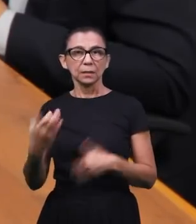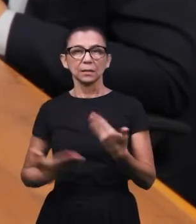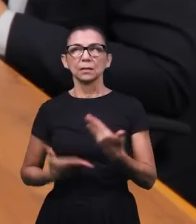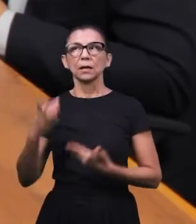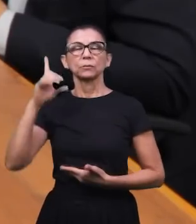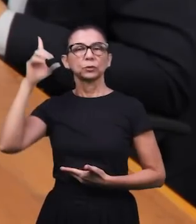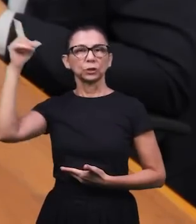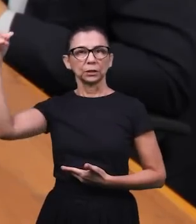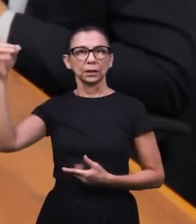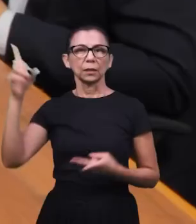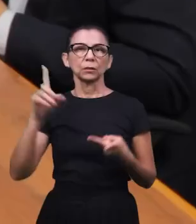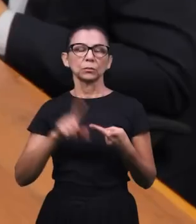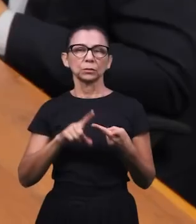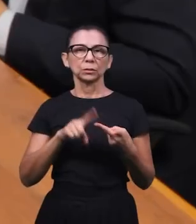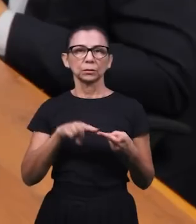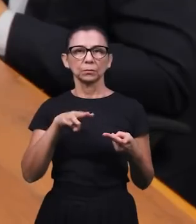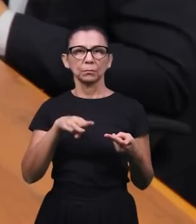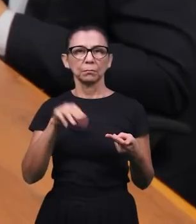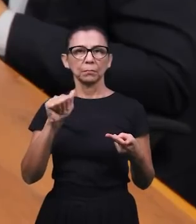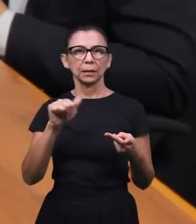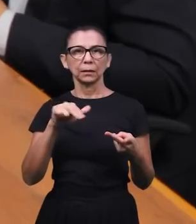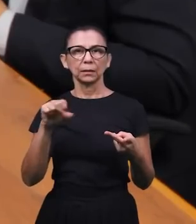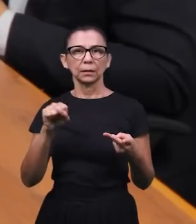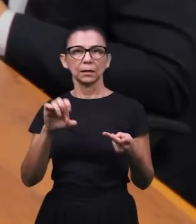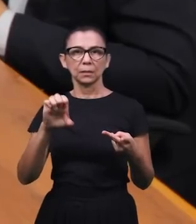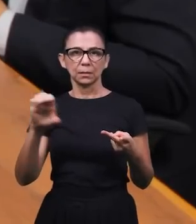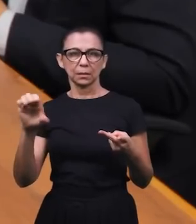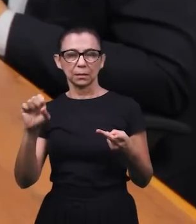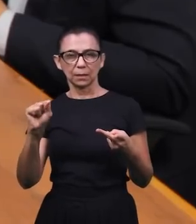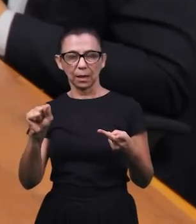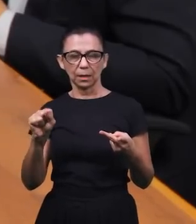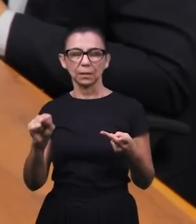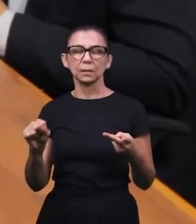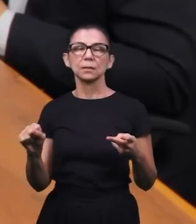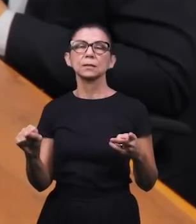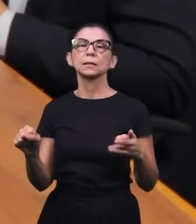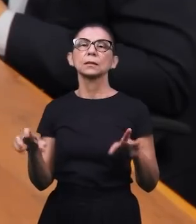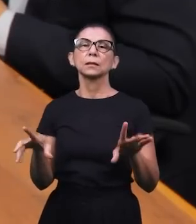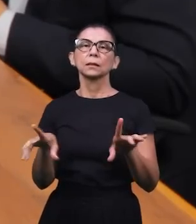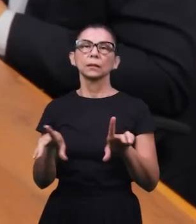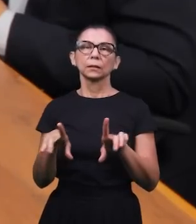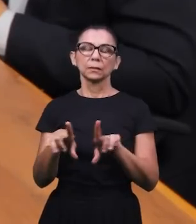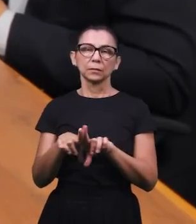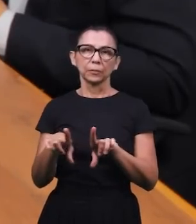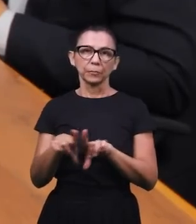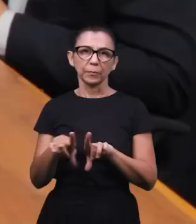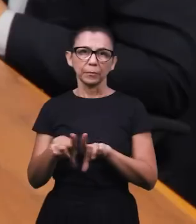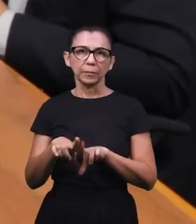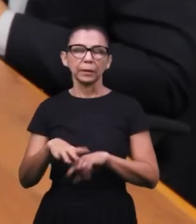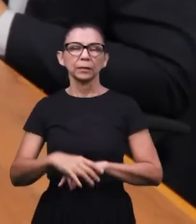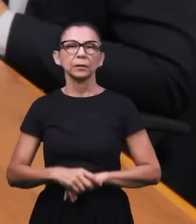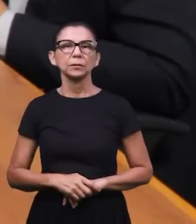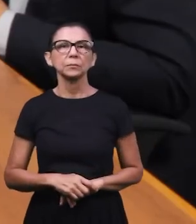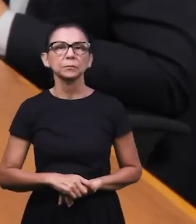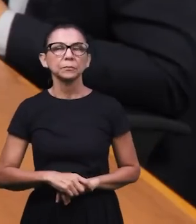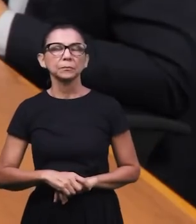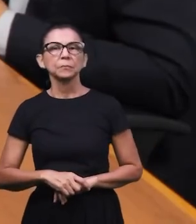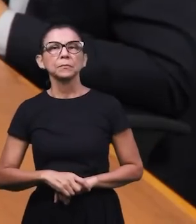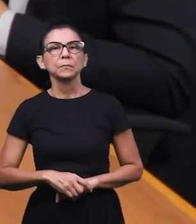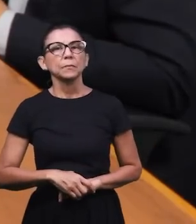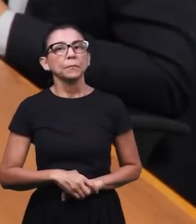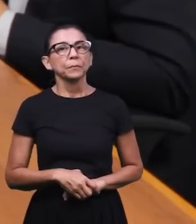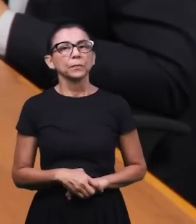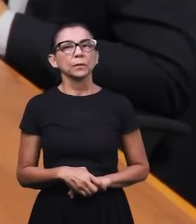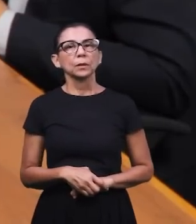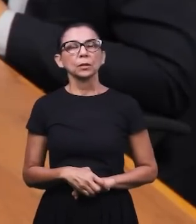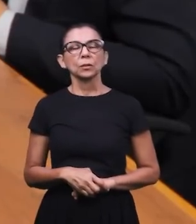Senhor. Manassés, ele nasceu naquela época, Ezequias, o Senhor deu 15 anos de vida para ele foi curado da enfermidade, o Senhor deu mais 15 anos de vida.